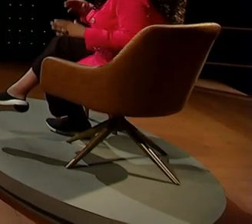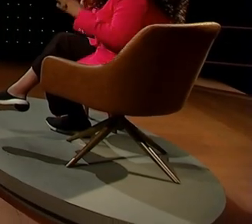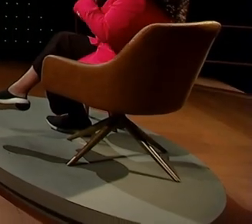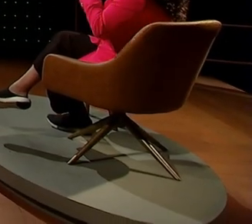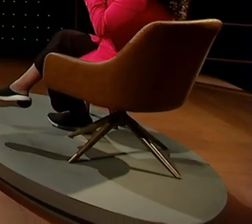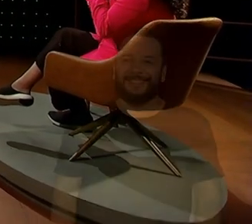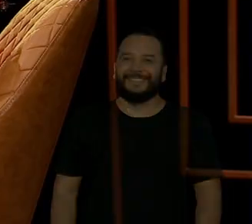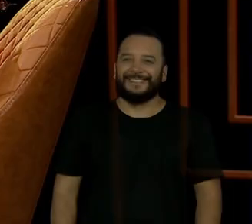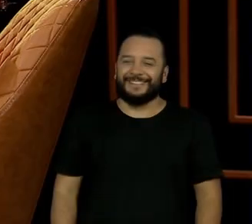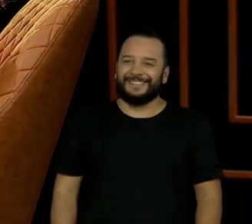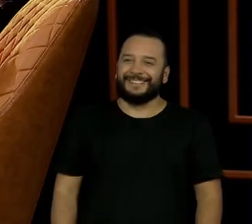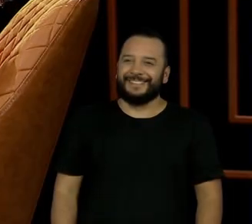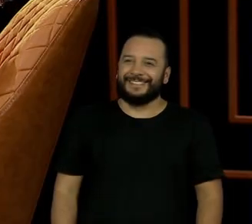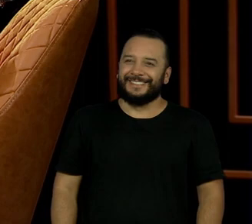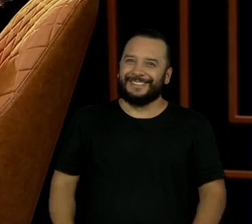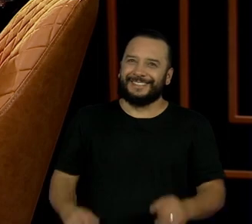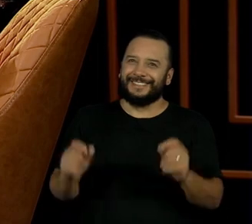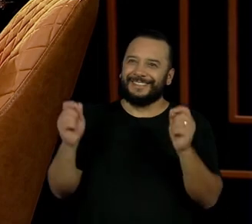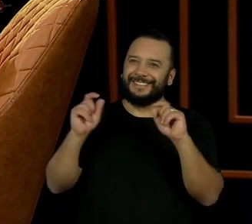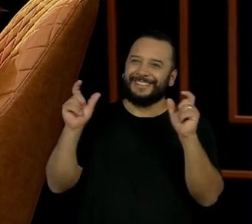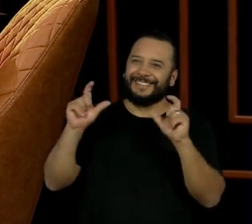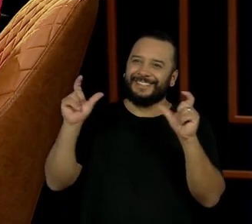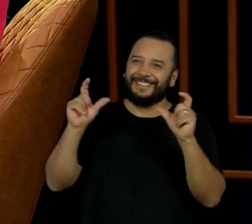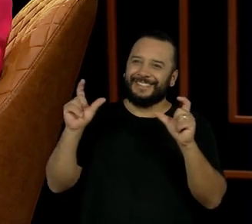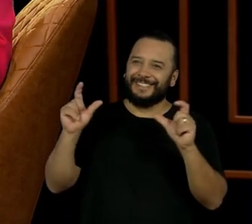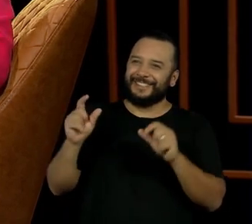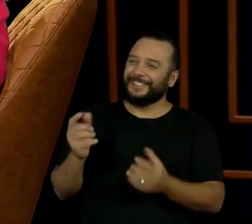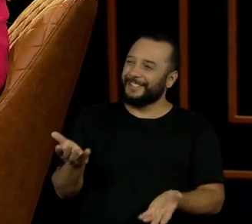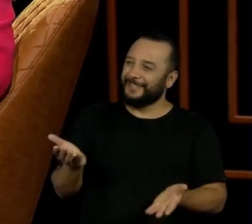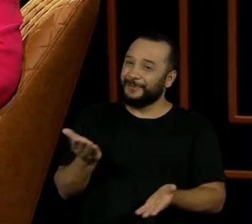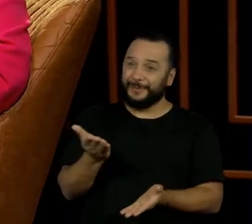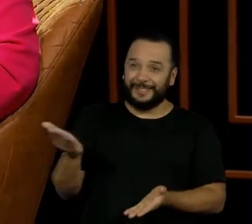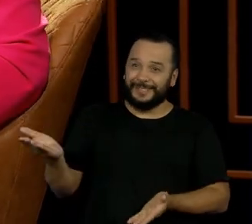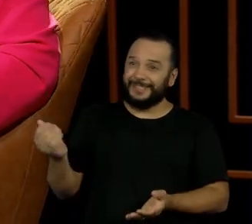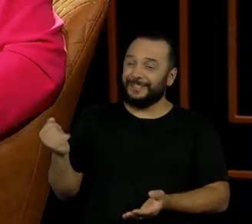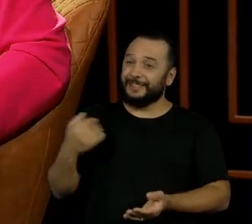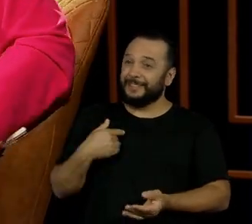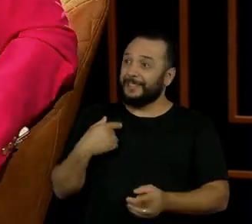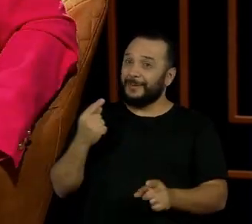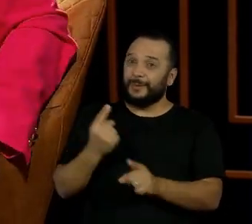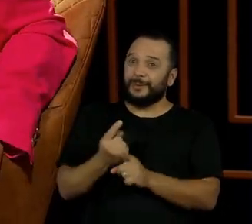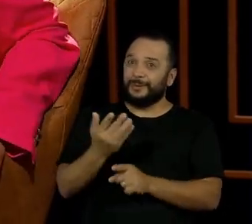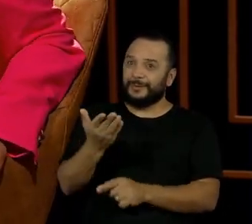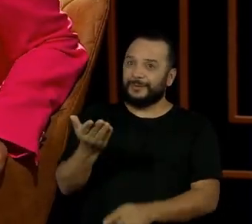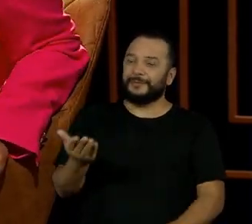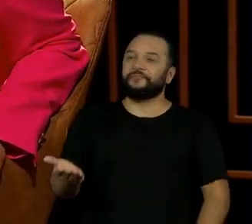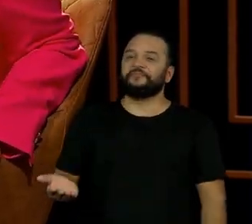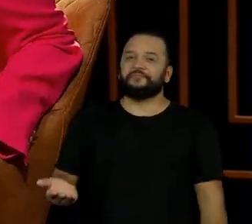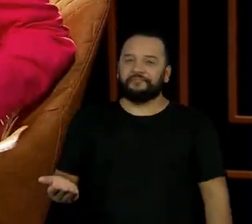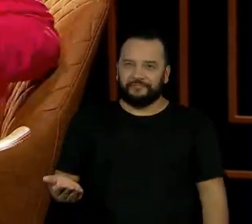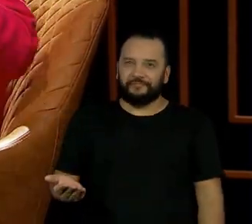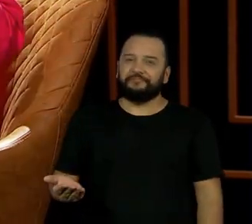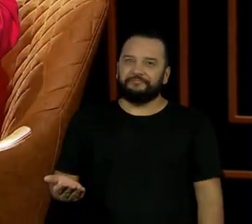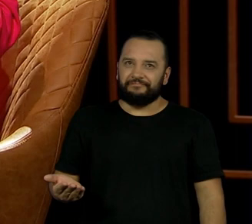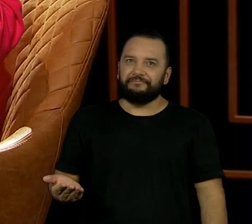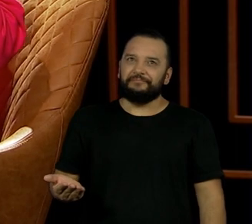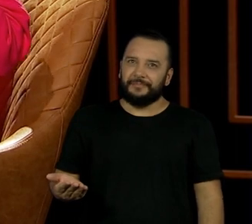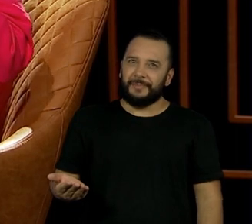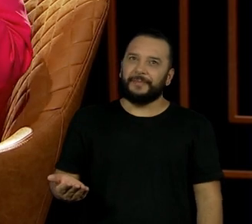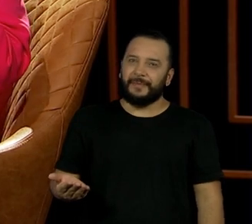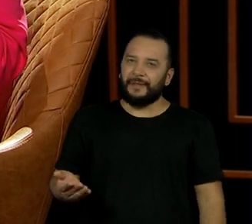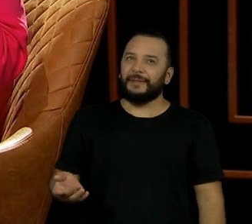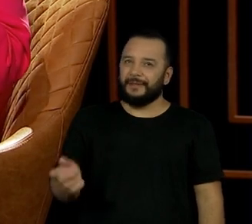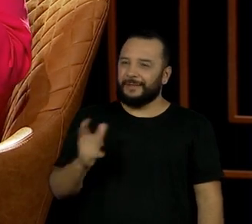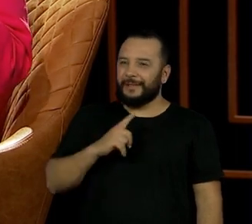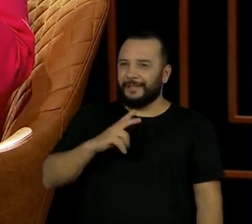eu tô em choque com vocês Vi olha eu vou falar normalmente né quando